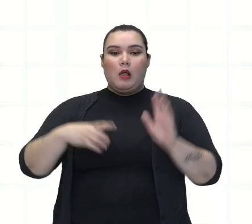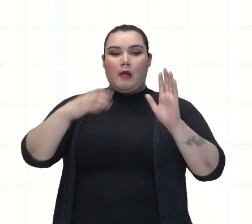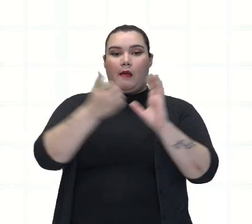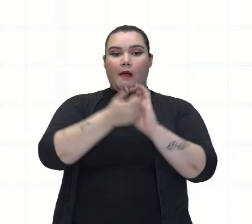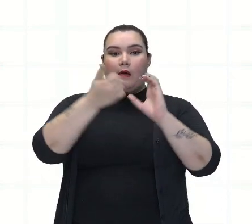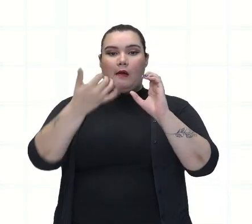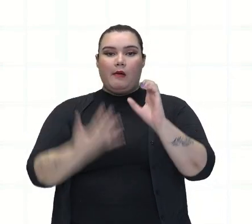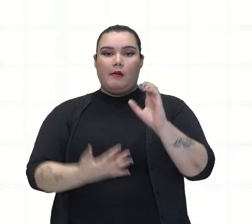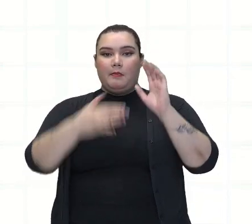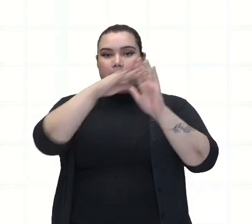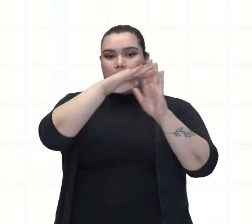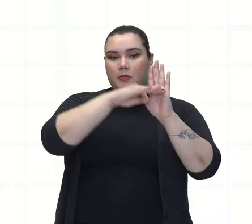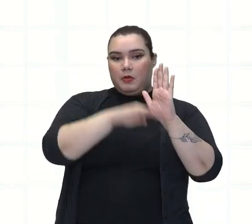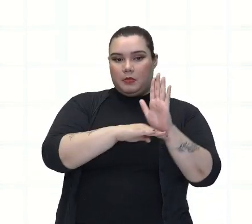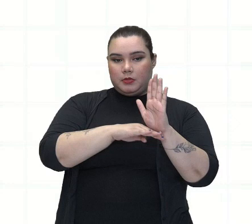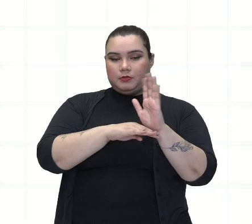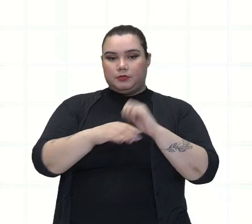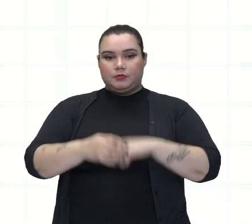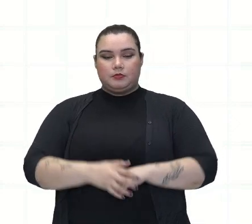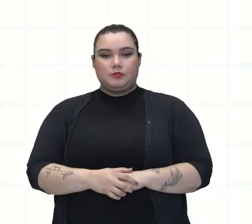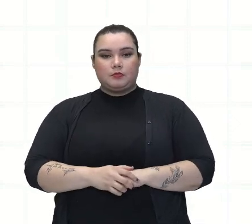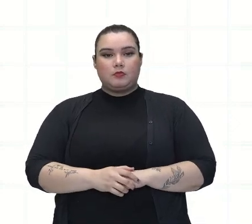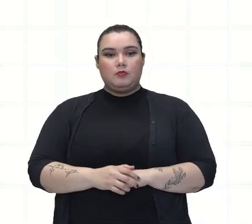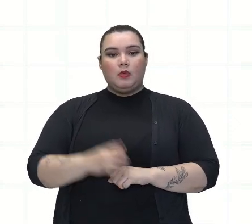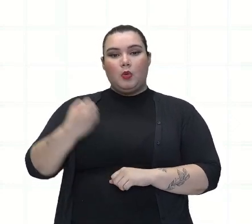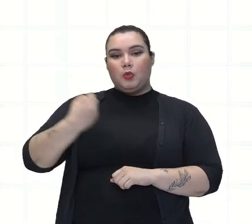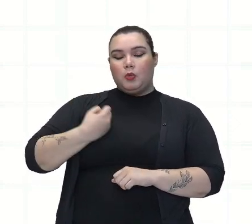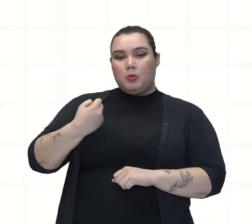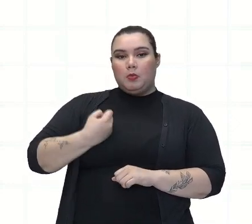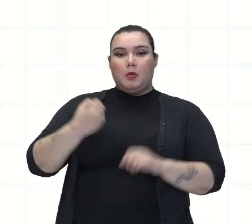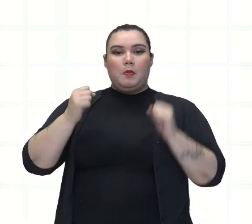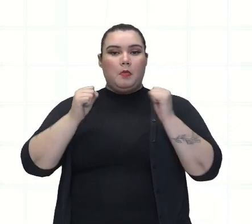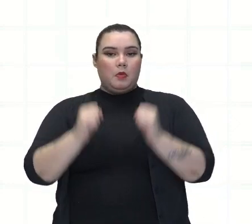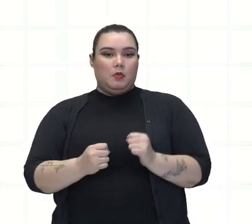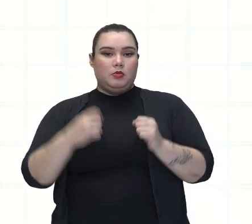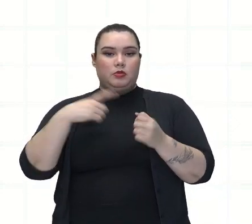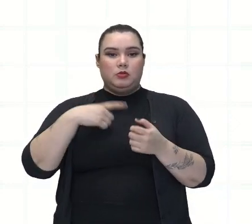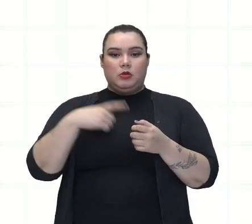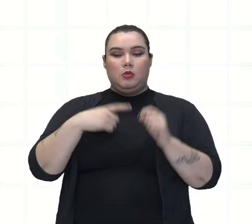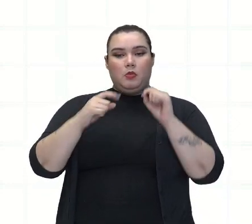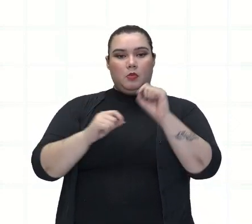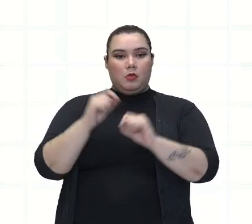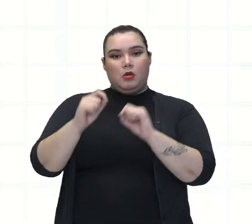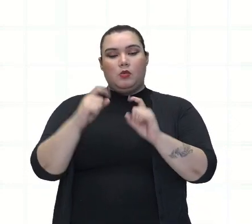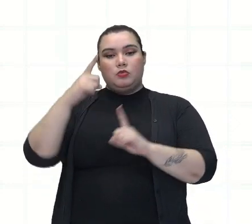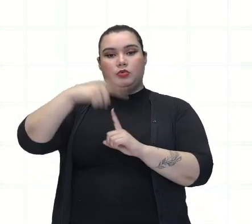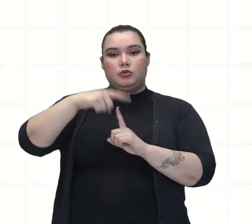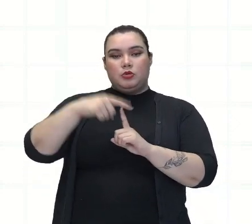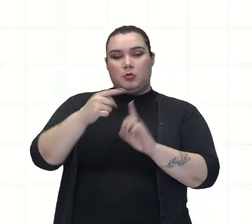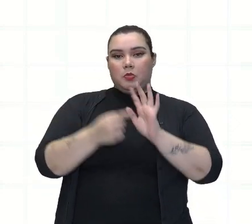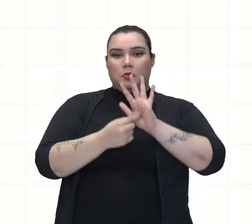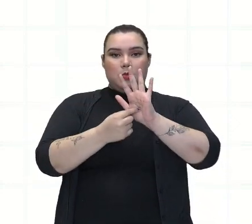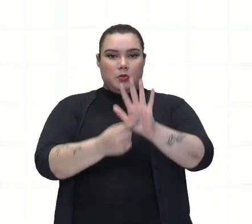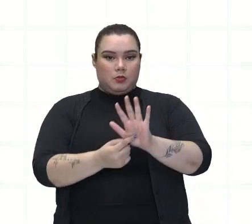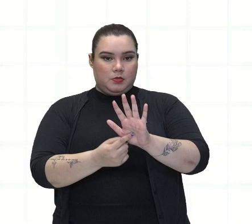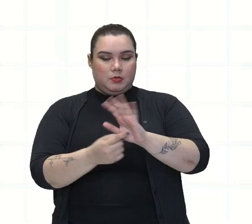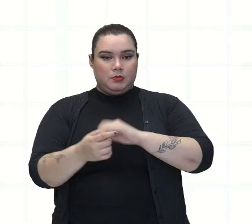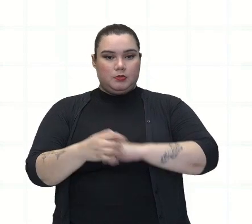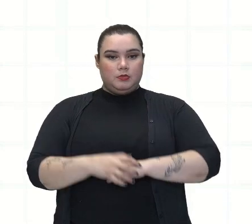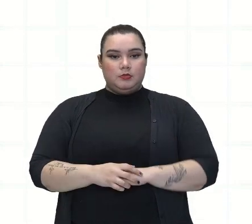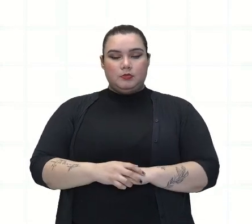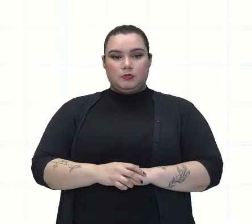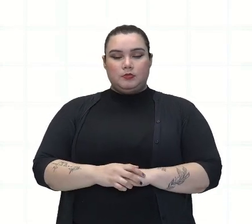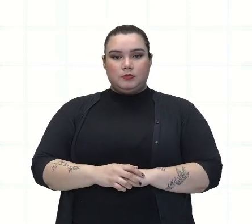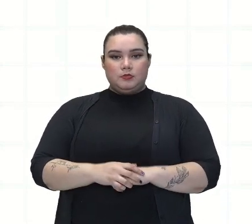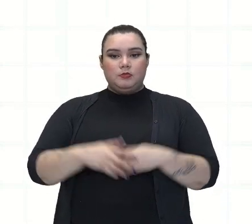classificações dos numerais. Os numerais podem ser classificados segundo aquilo que eles vão expressar,